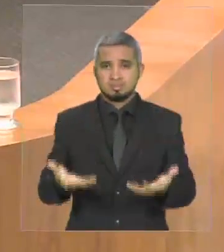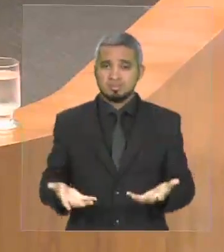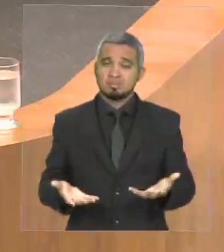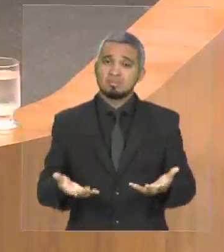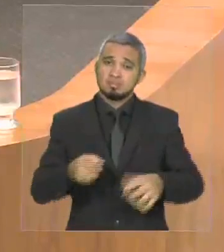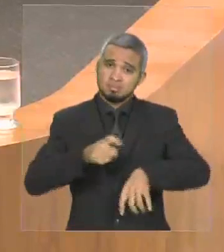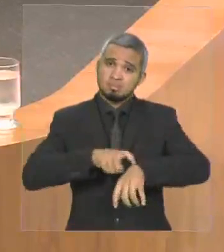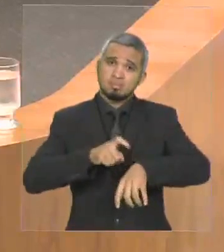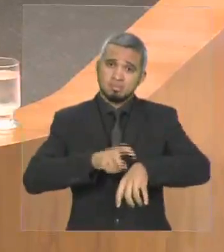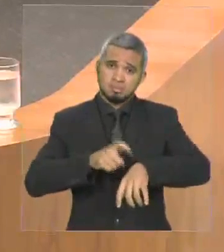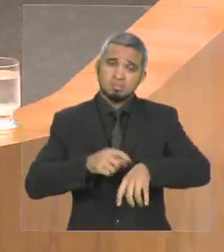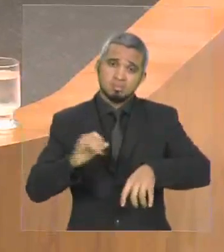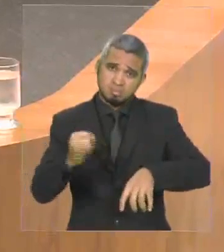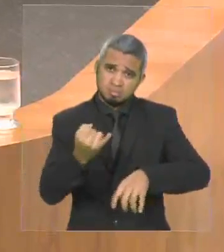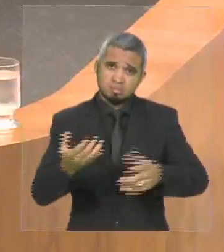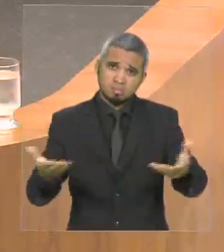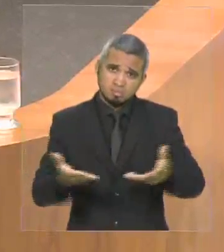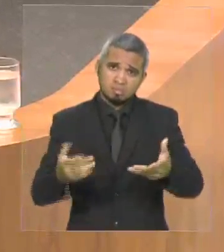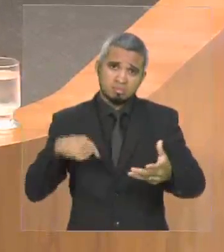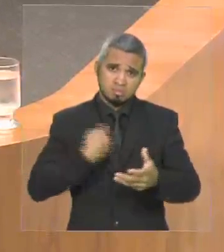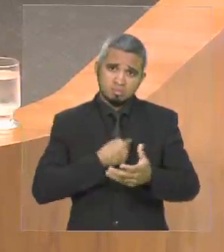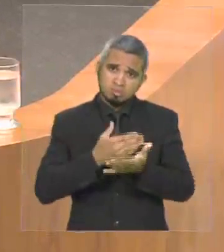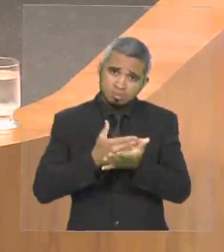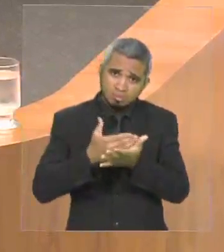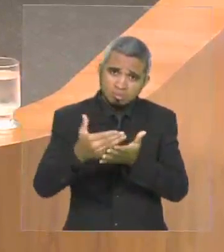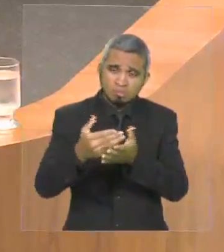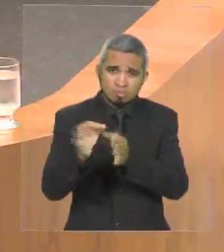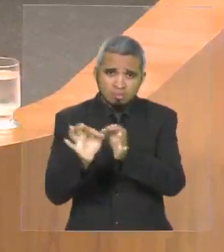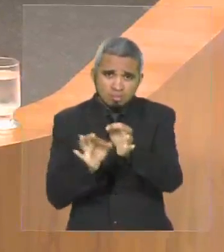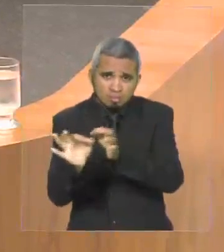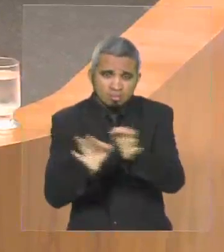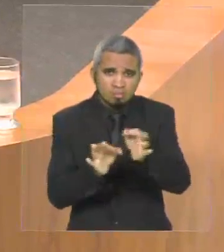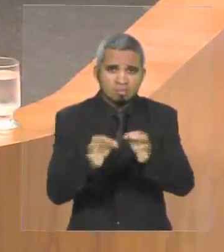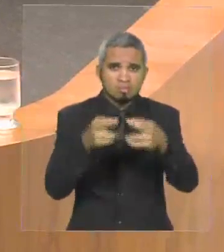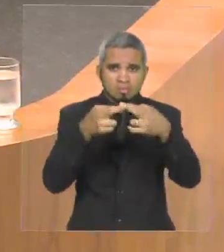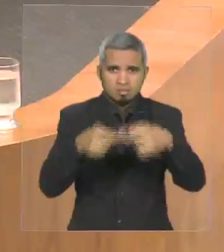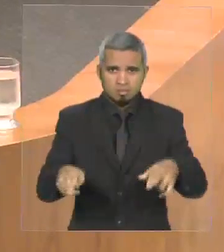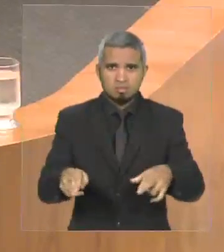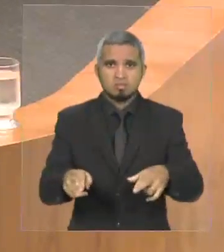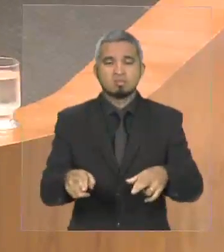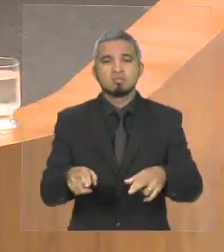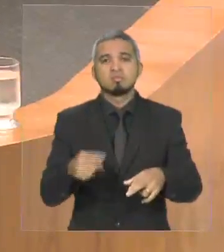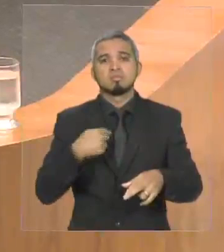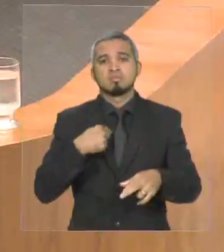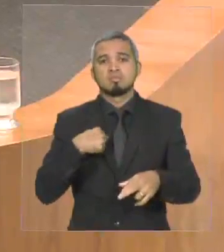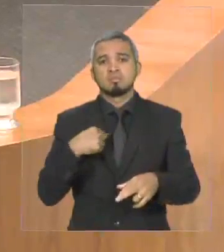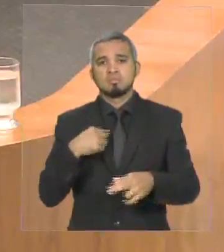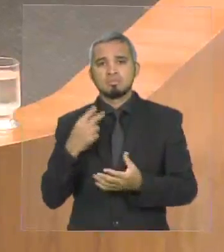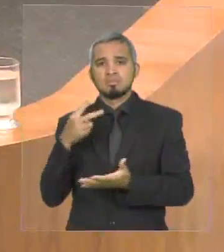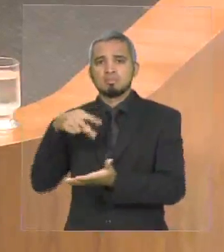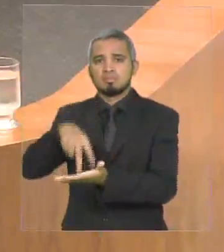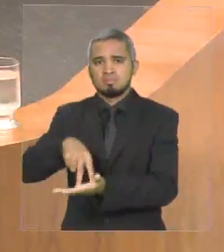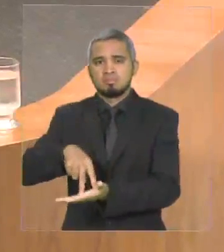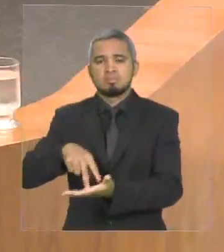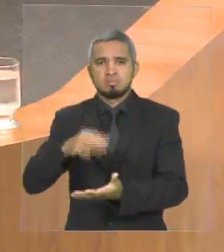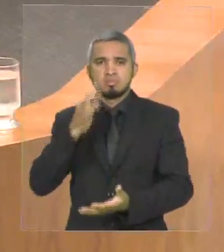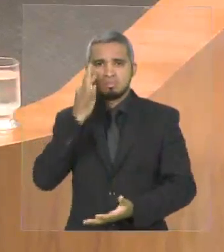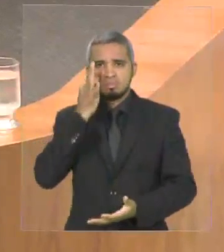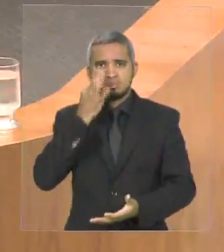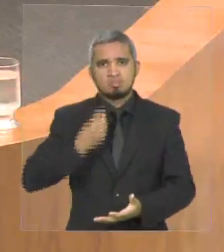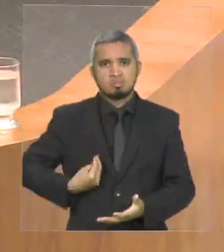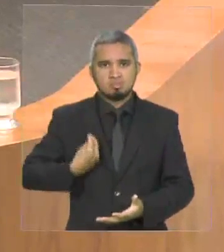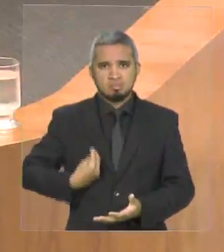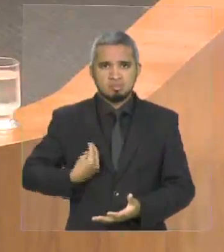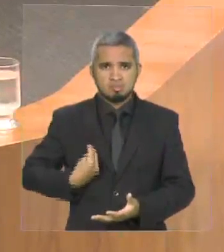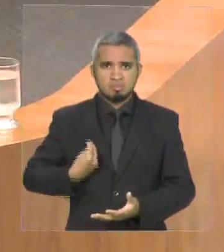chegou a hora da gente dar esse passo decisivo. E eu quero aqui, desde já, dizer que estarei presente nesta reunião,